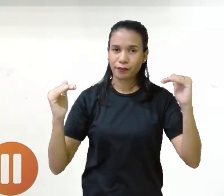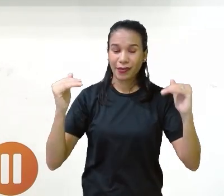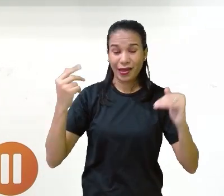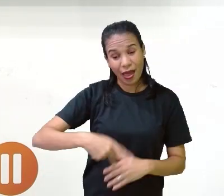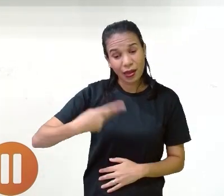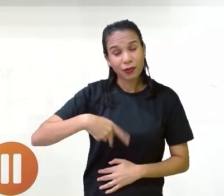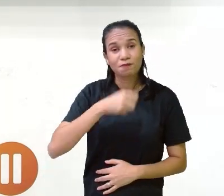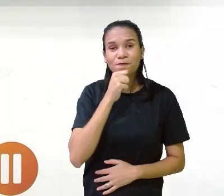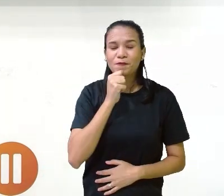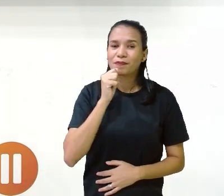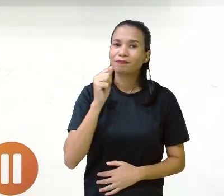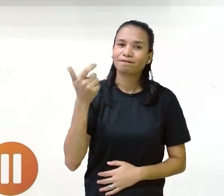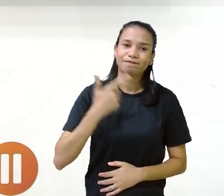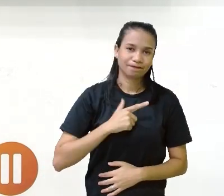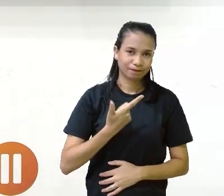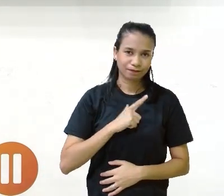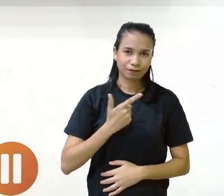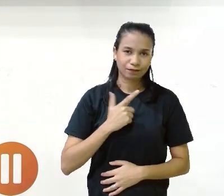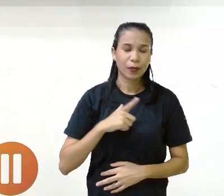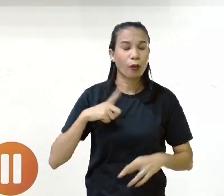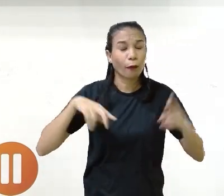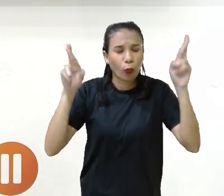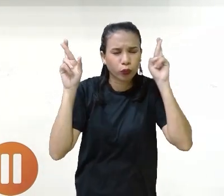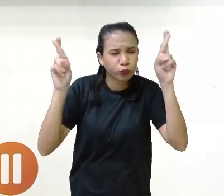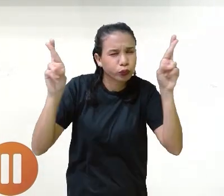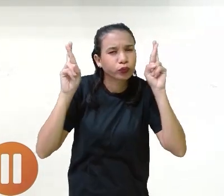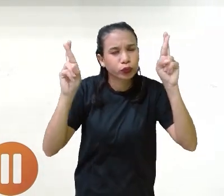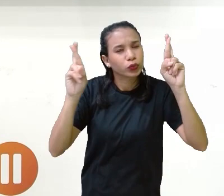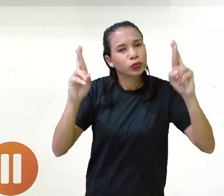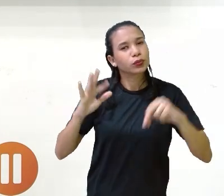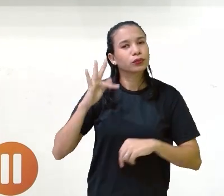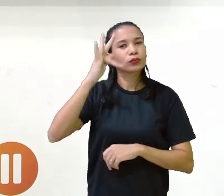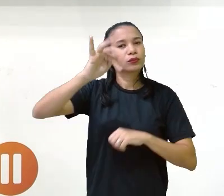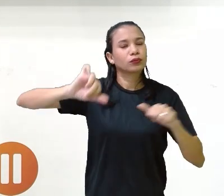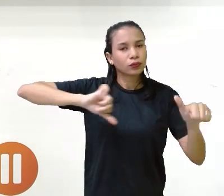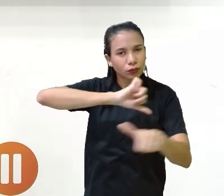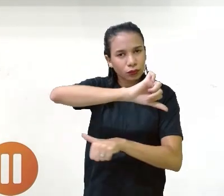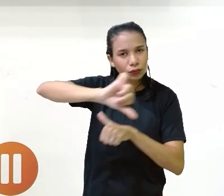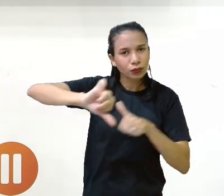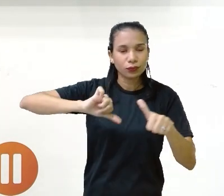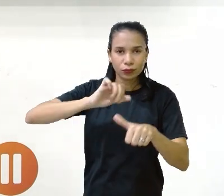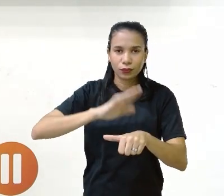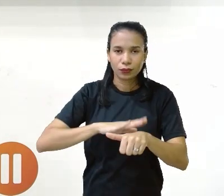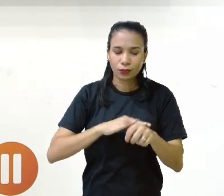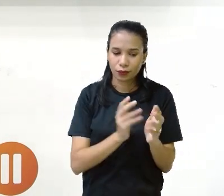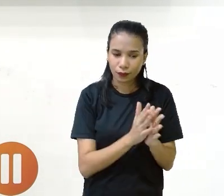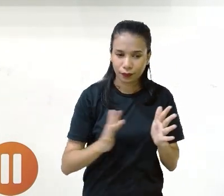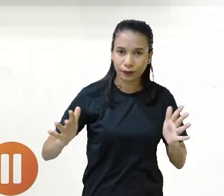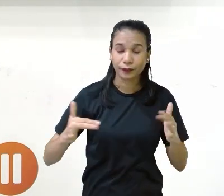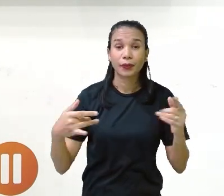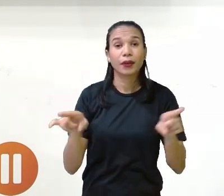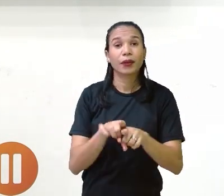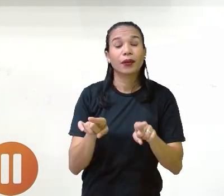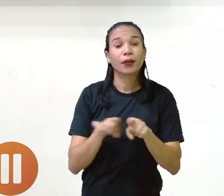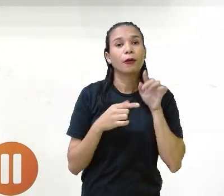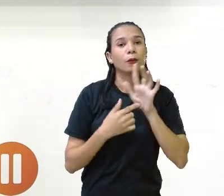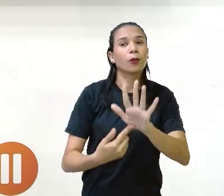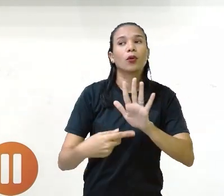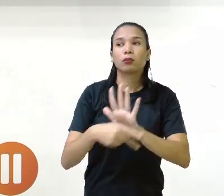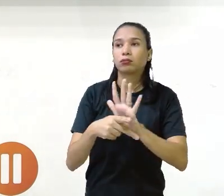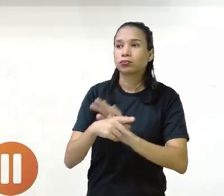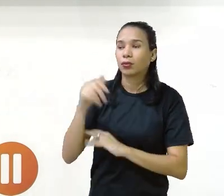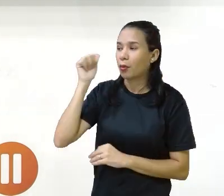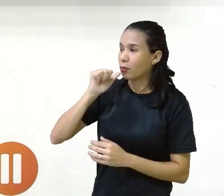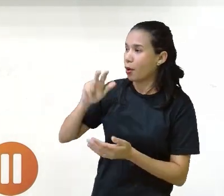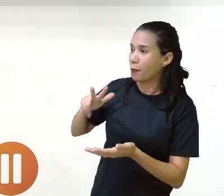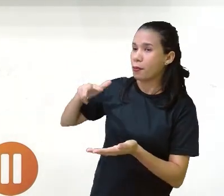no Brasil ainda não chegou. Eu torço para que isso mude, né, com o passar do tempo. Eu trouxe algumas